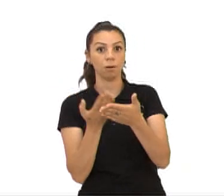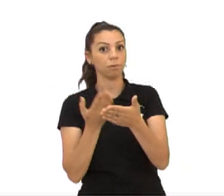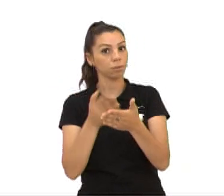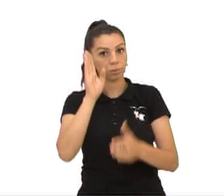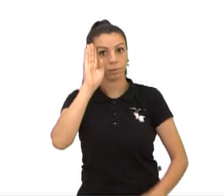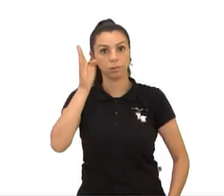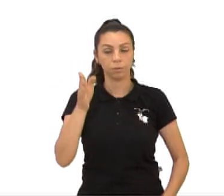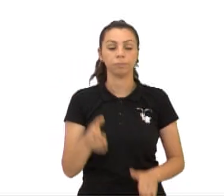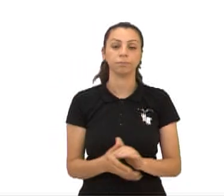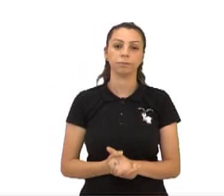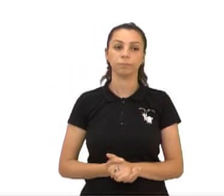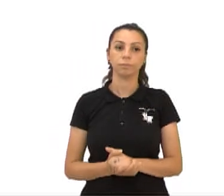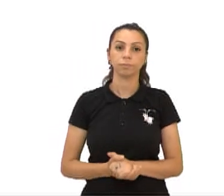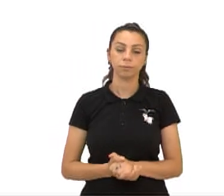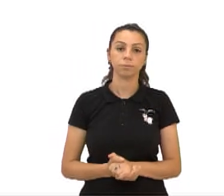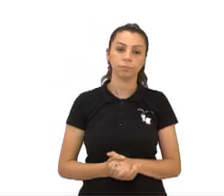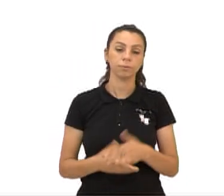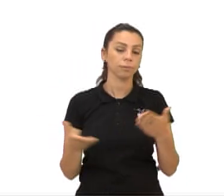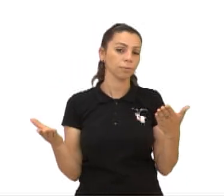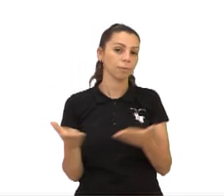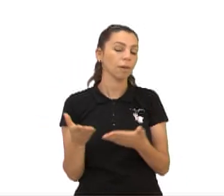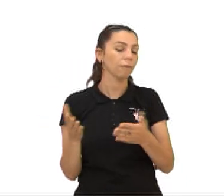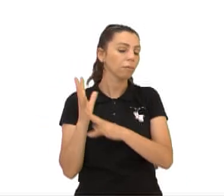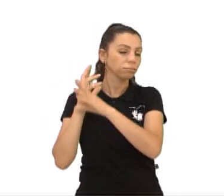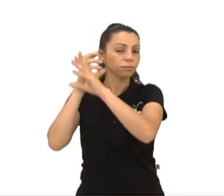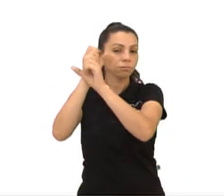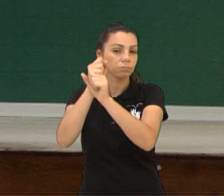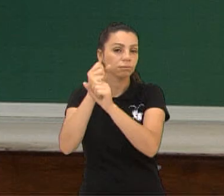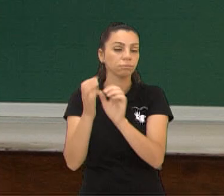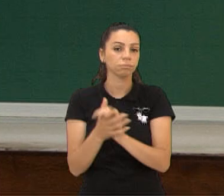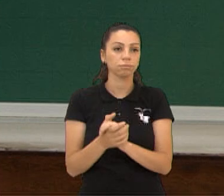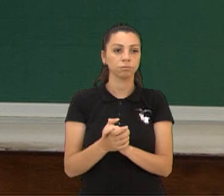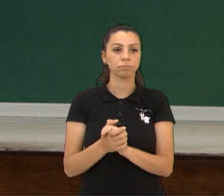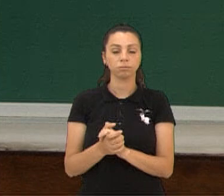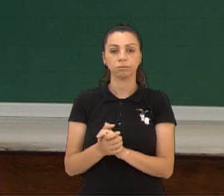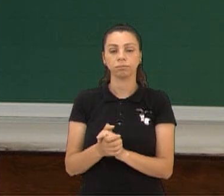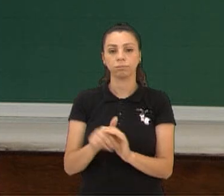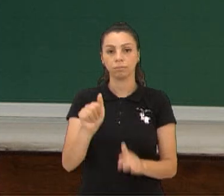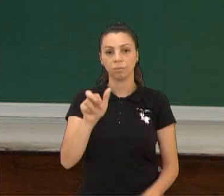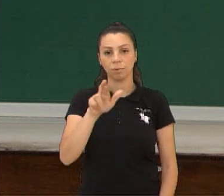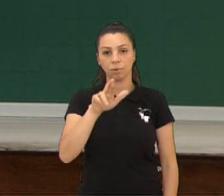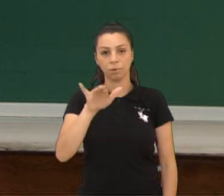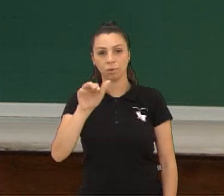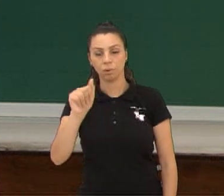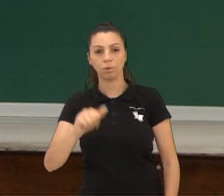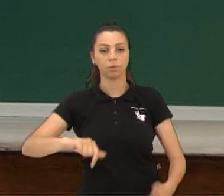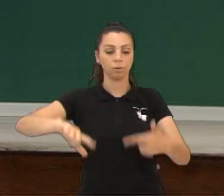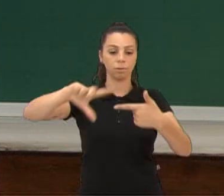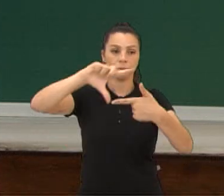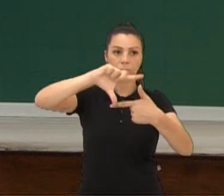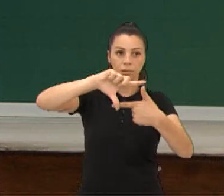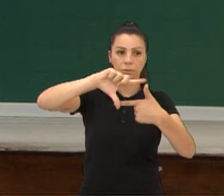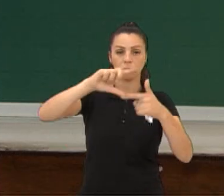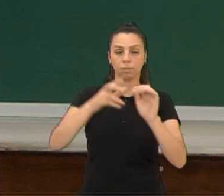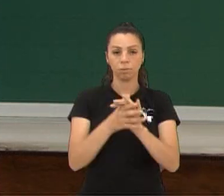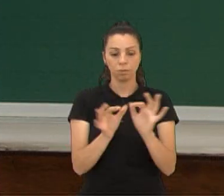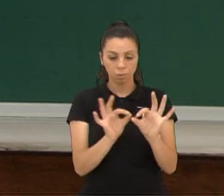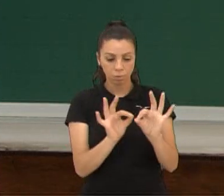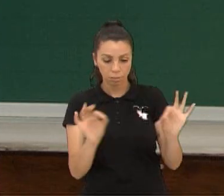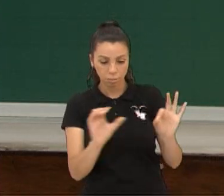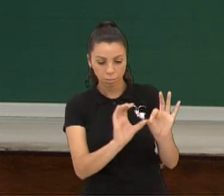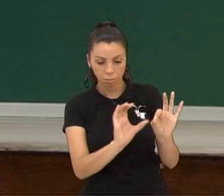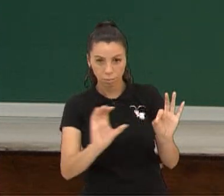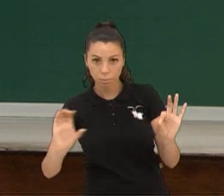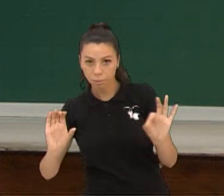bem? Muito bem. Para isso, vamos relembrar. Área do retângulo, comprimento vezes